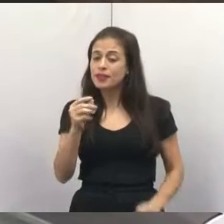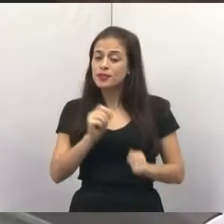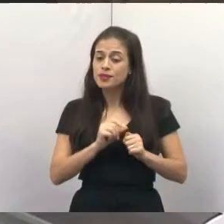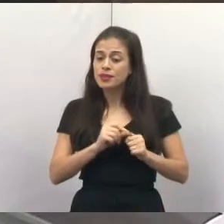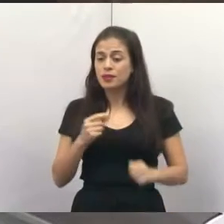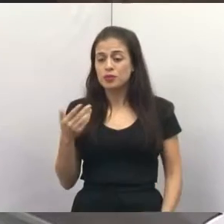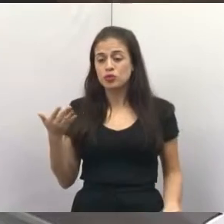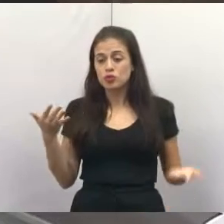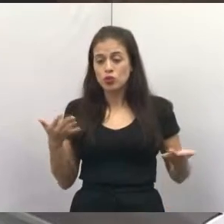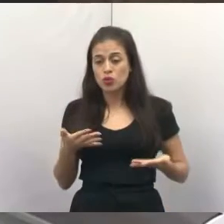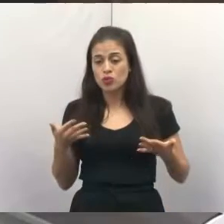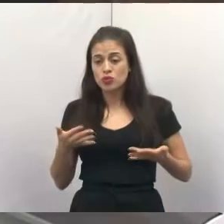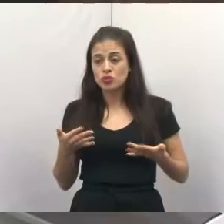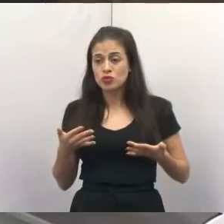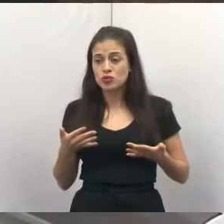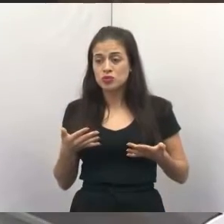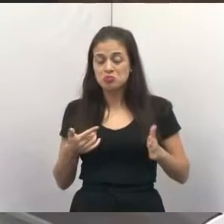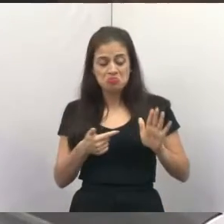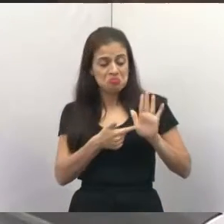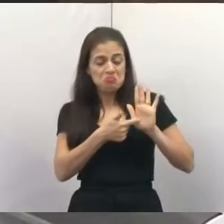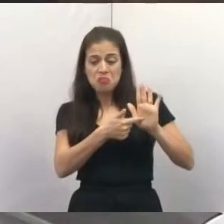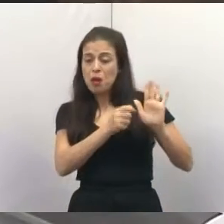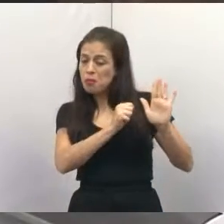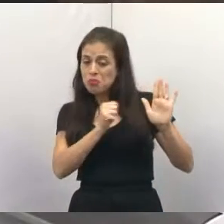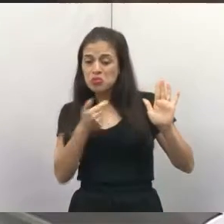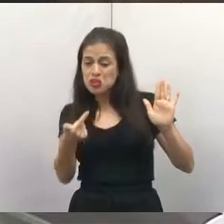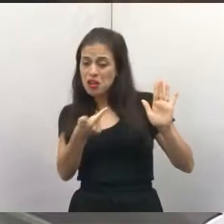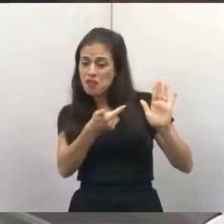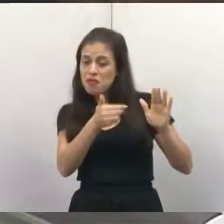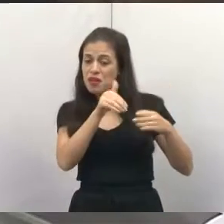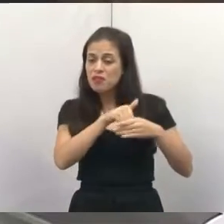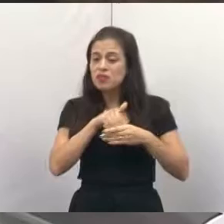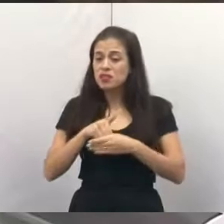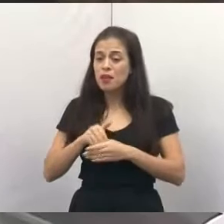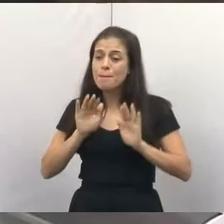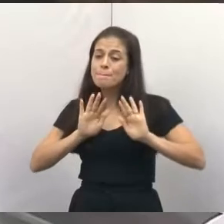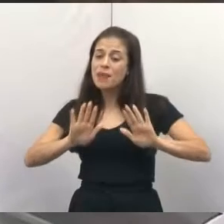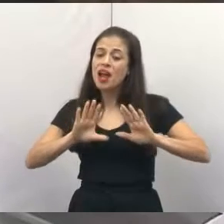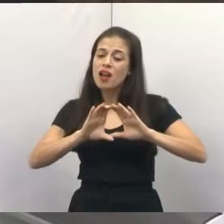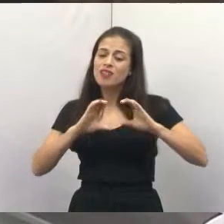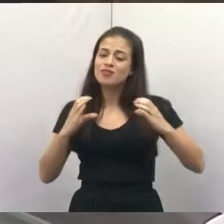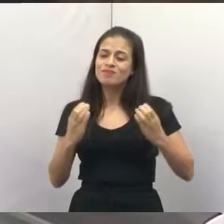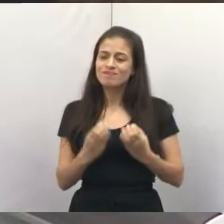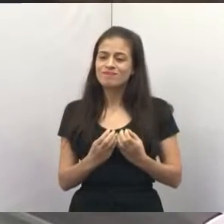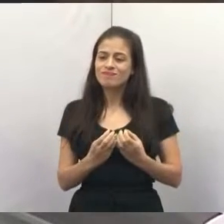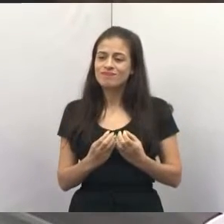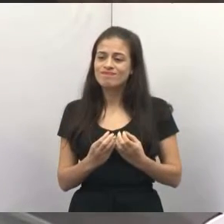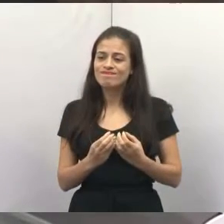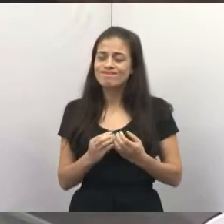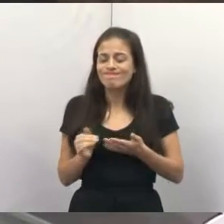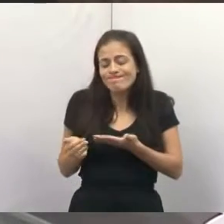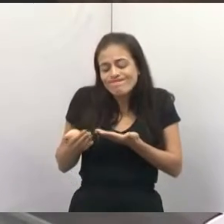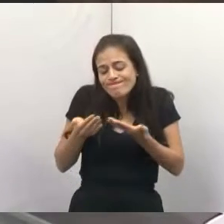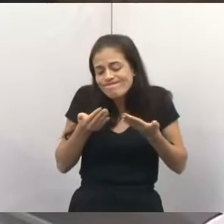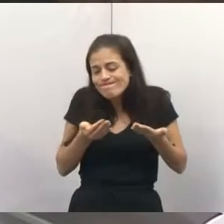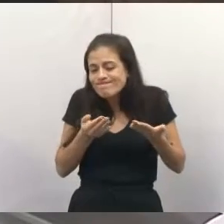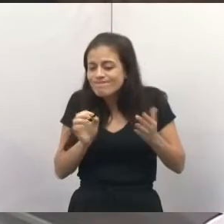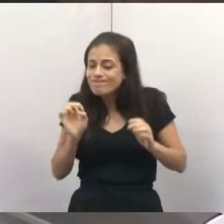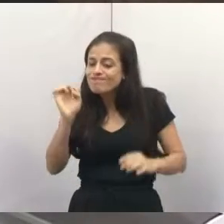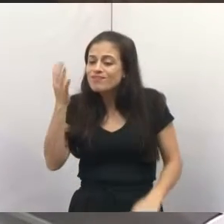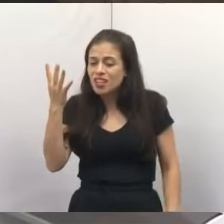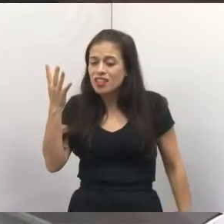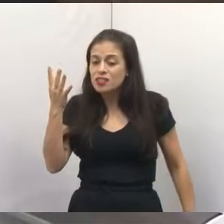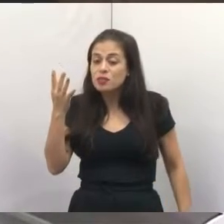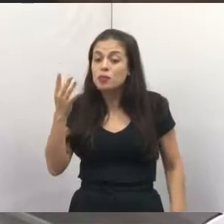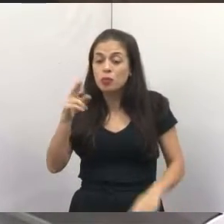ela não tem nada que desabone ela vir para votação, e ela foi parada nas comissões. É assim que funciona. Por isso, a gente tem que tomar